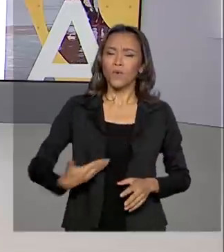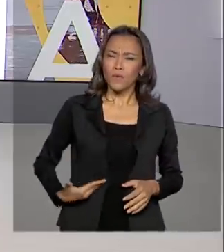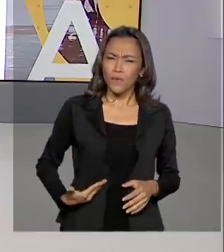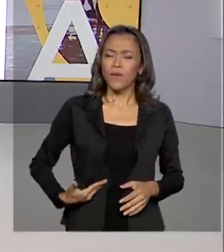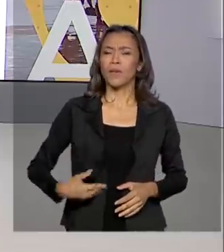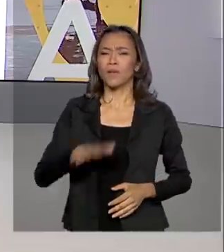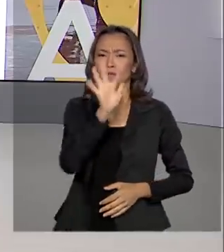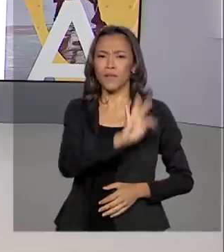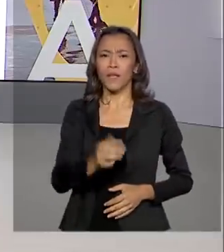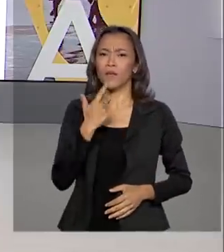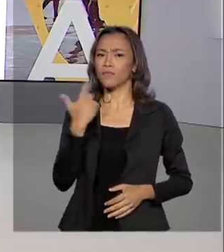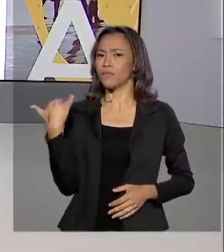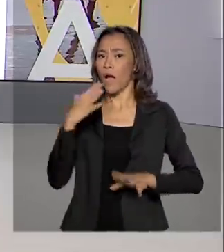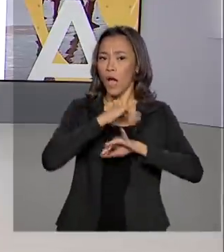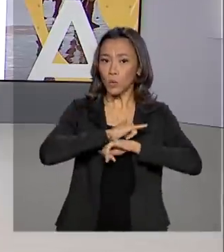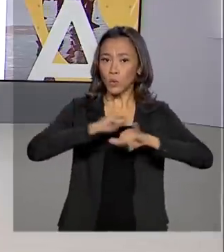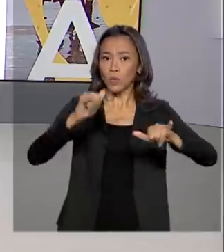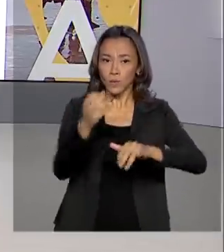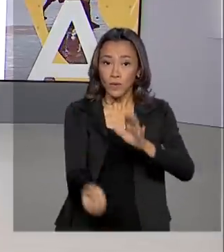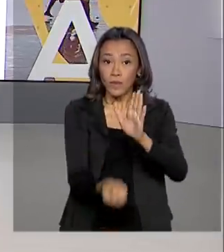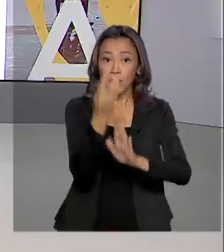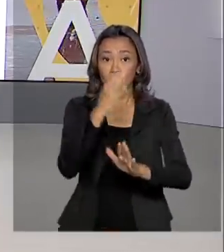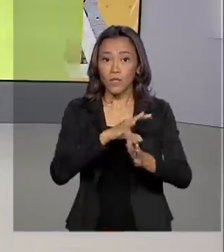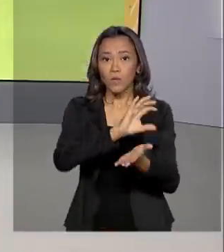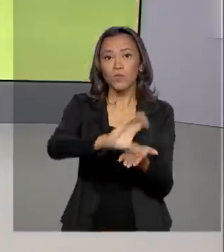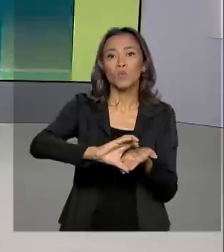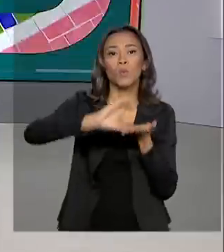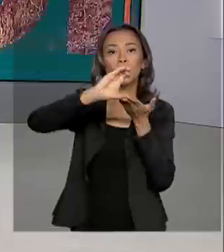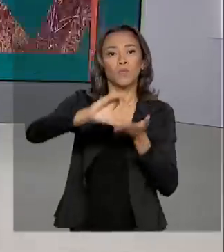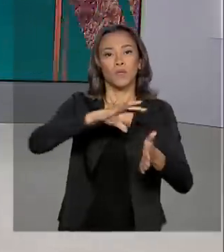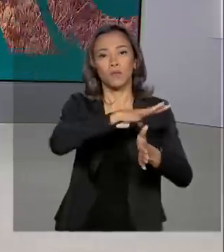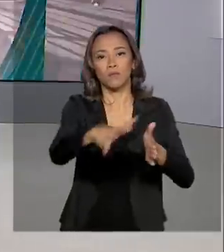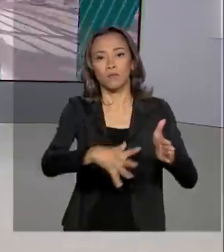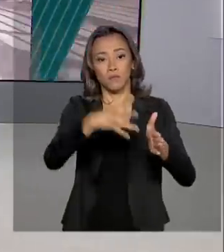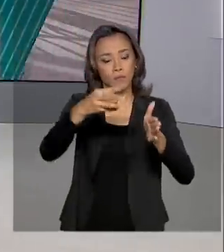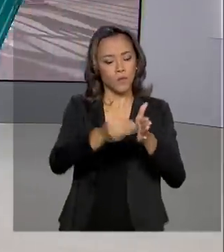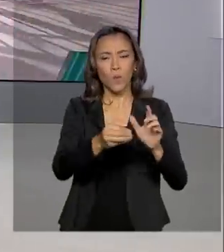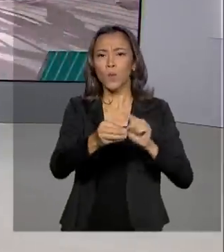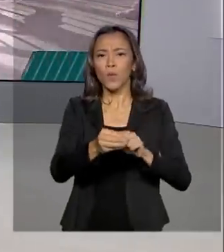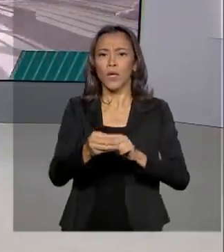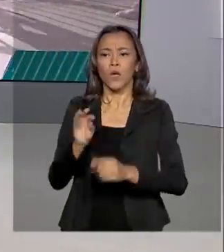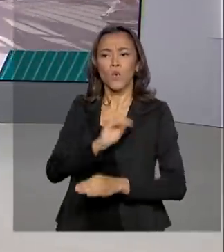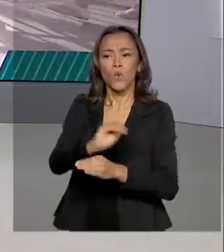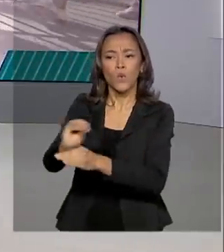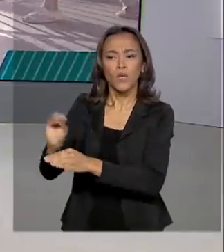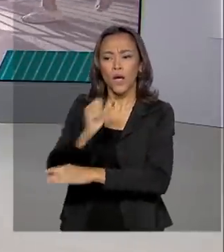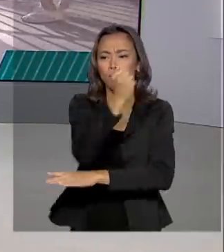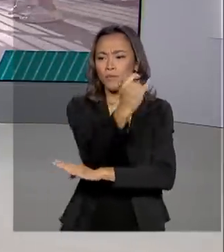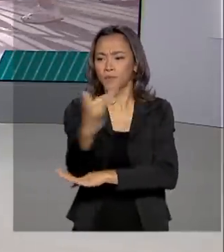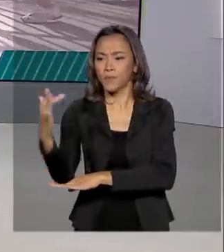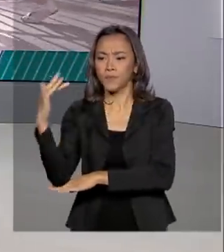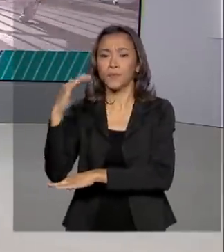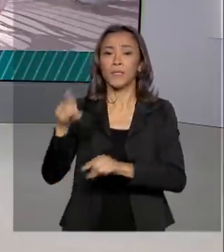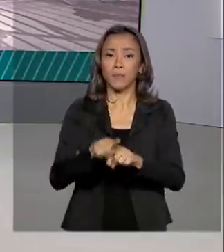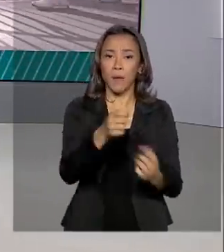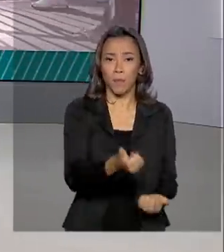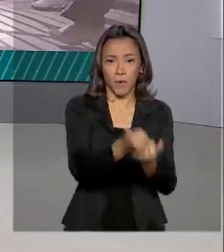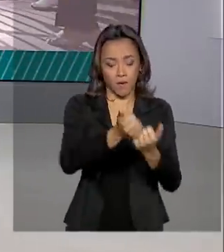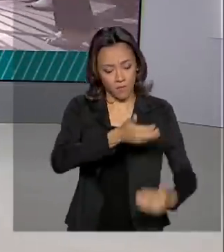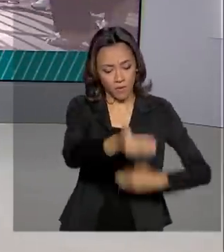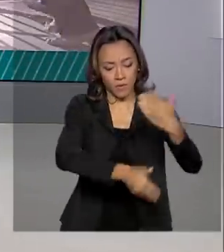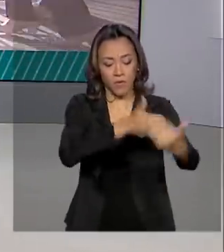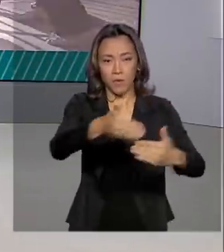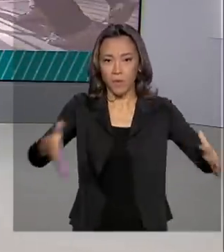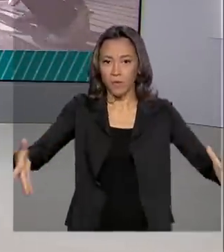federal anunciou a criação do conselho da amazônia que vai aliar preservação ambiental ao desenvolvimento da região e anunciou